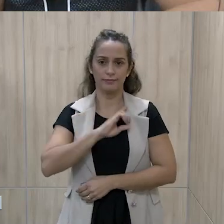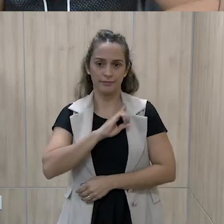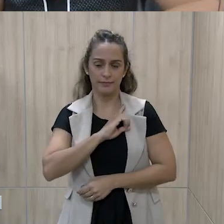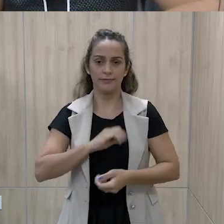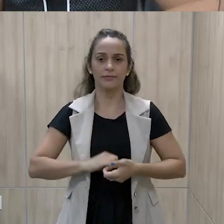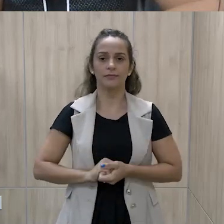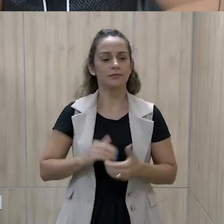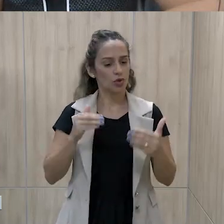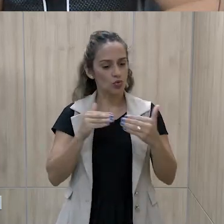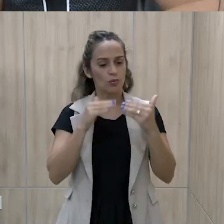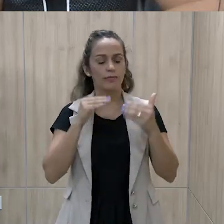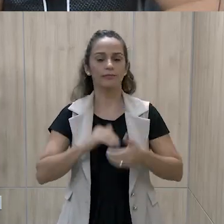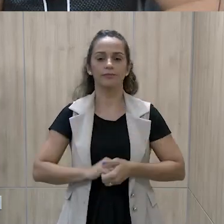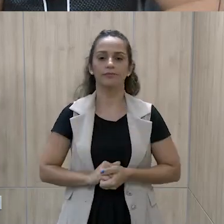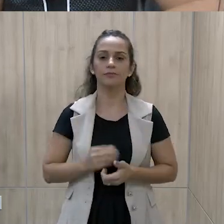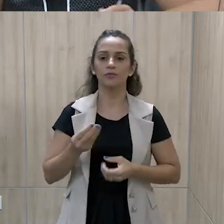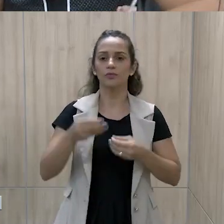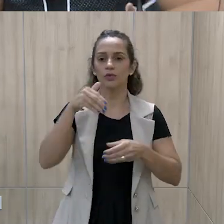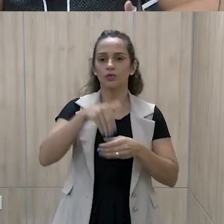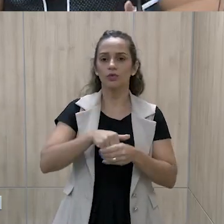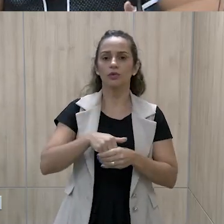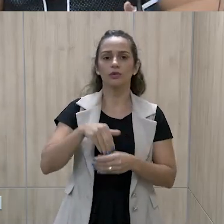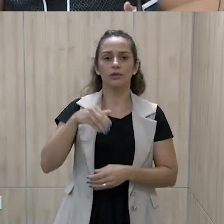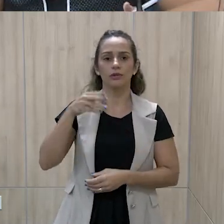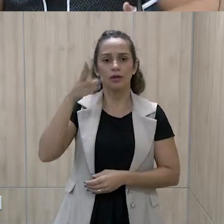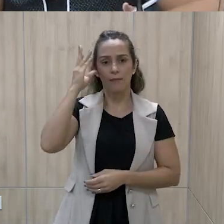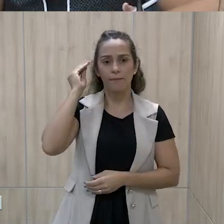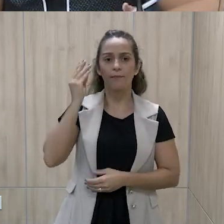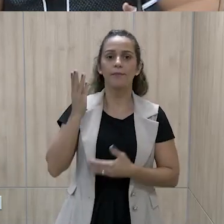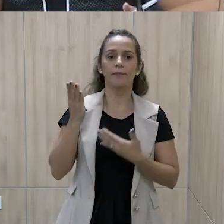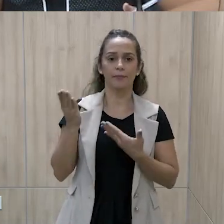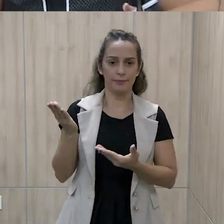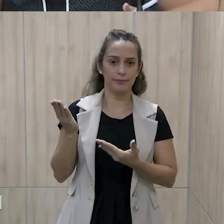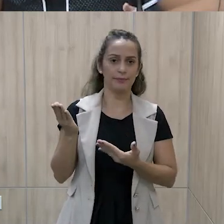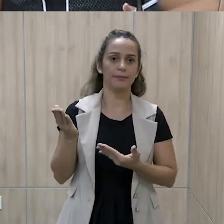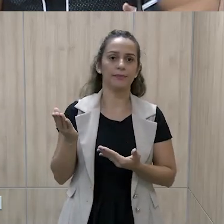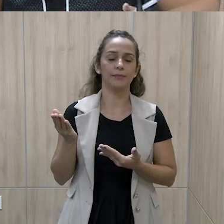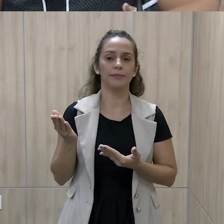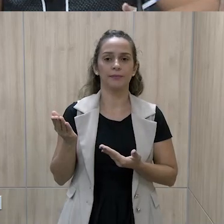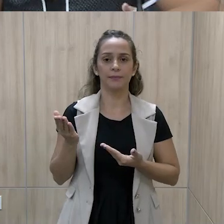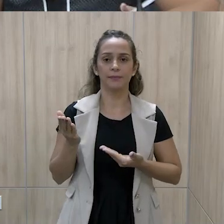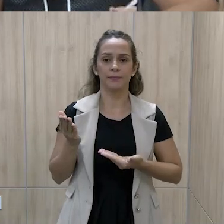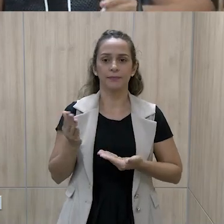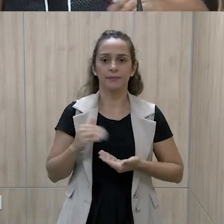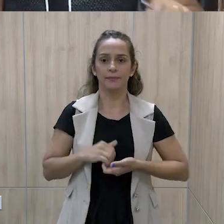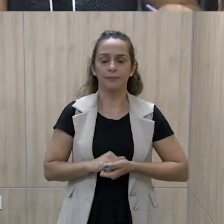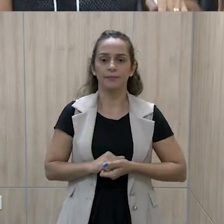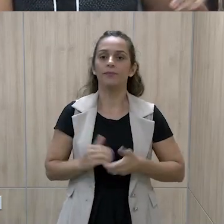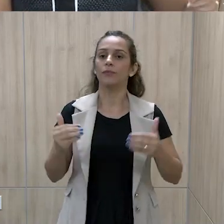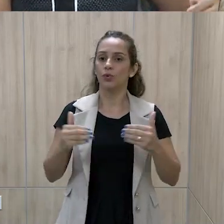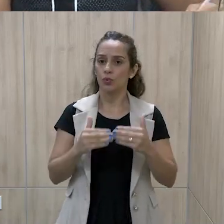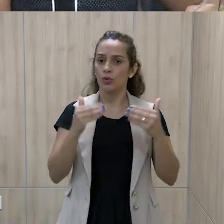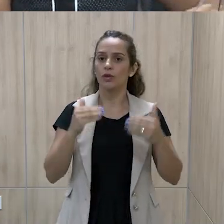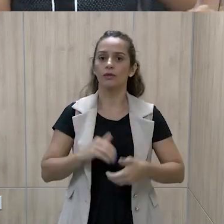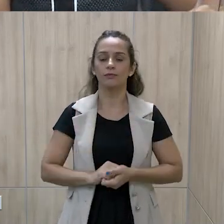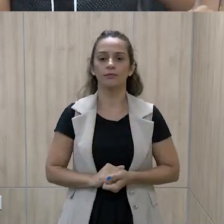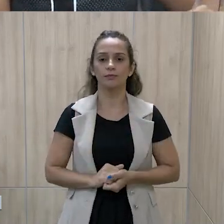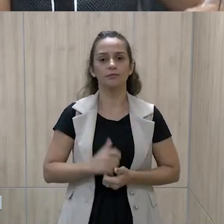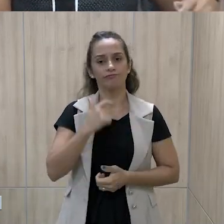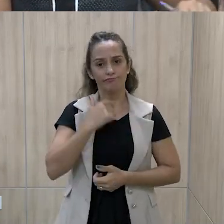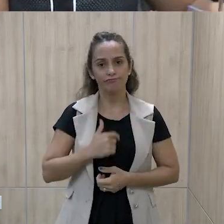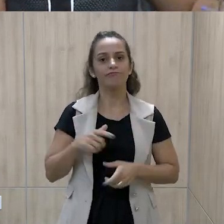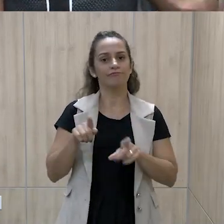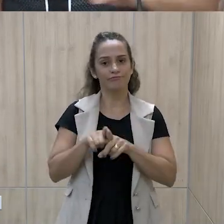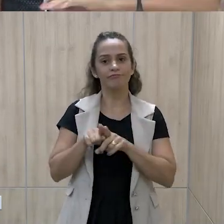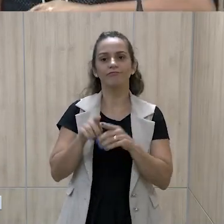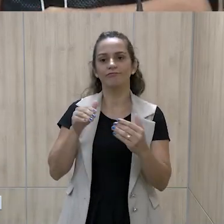Lucas como volta Deputado Rodrigo Camargo com